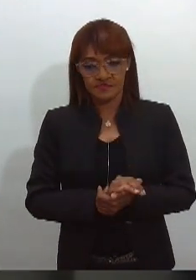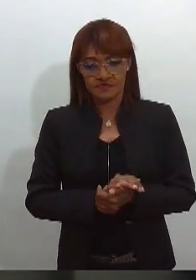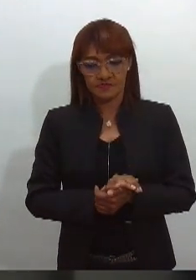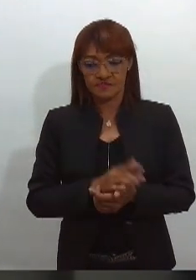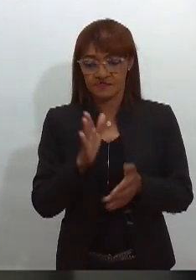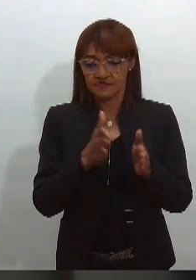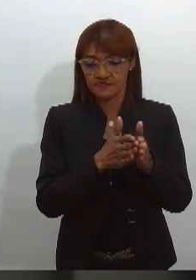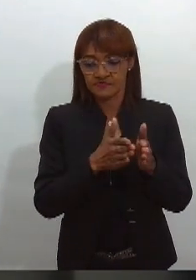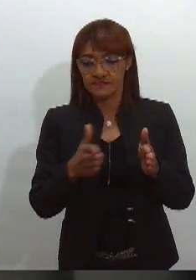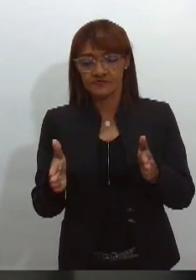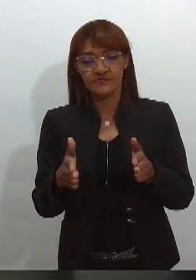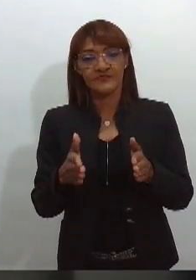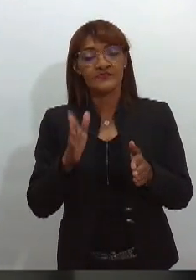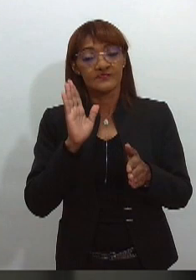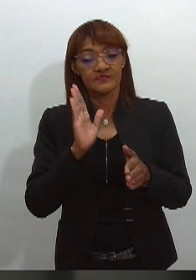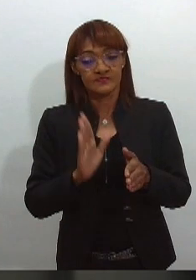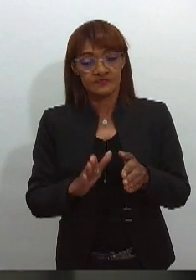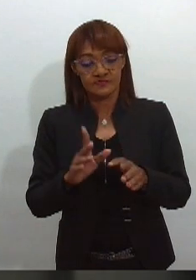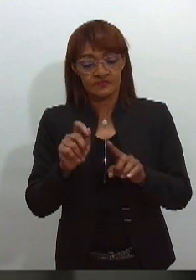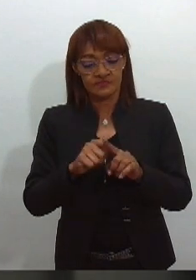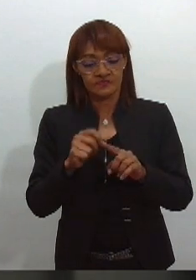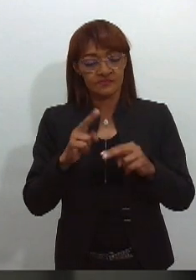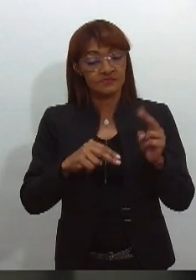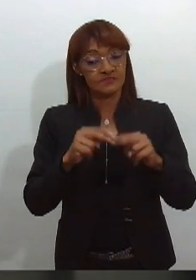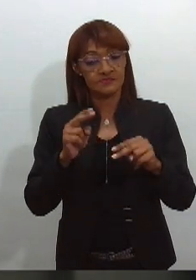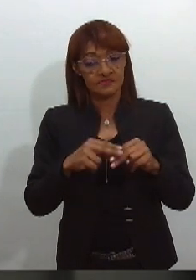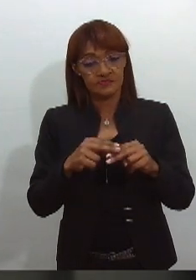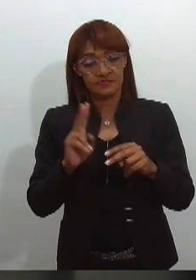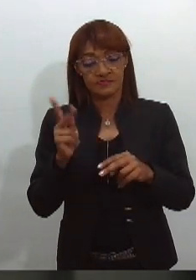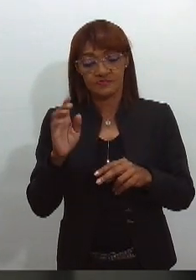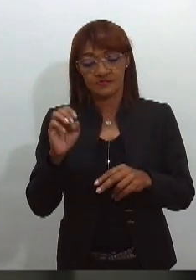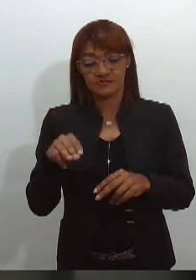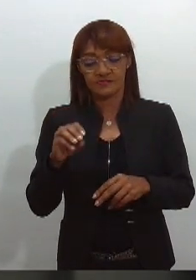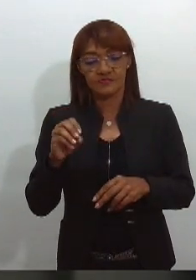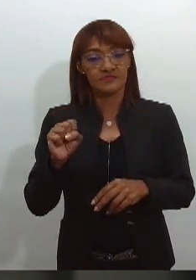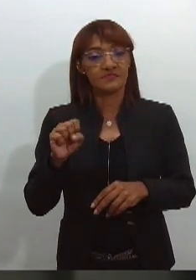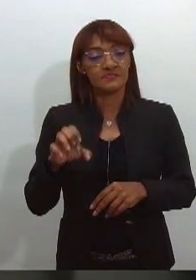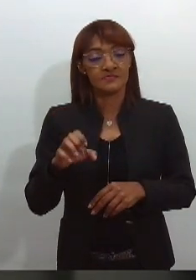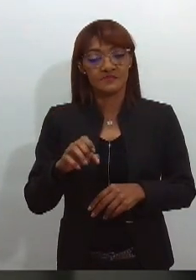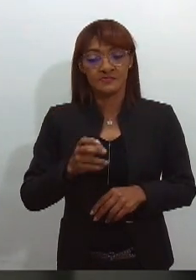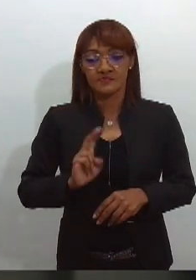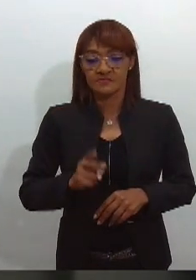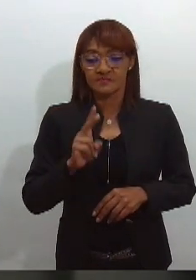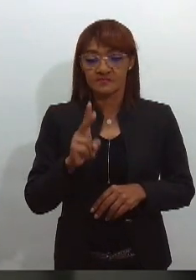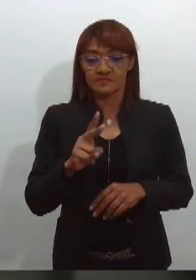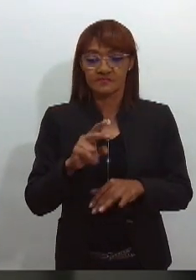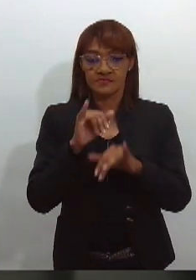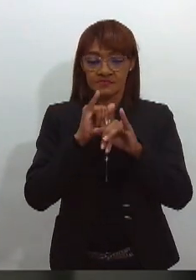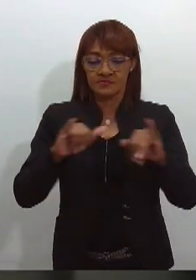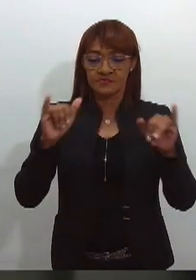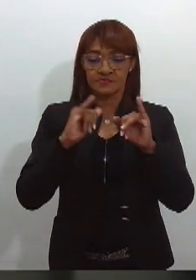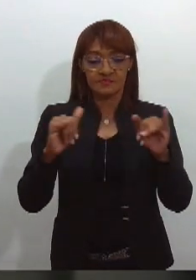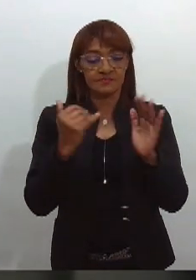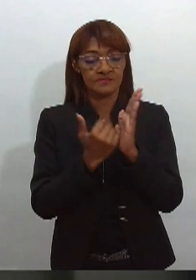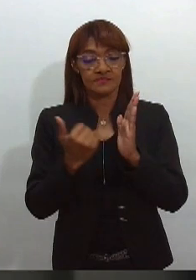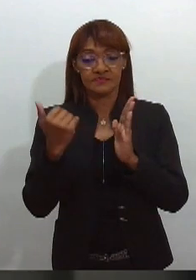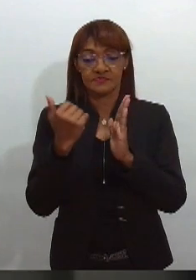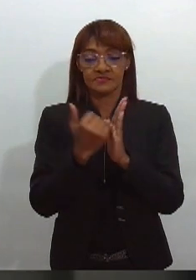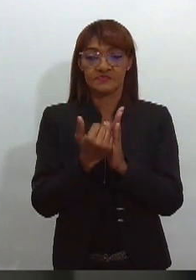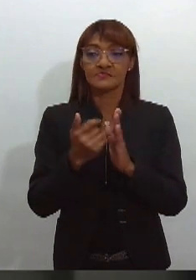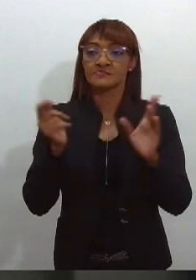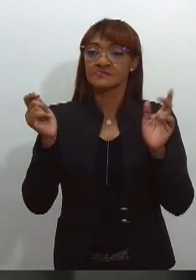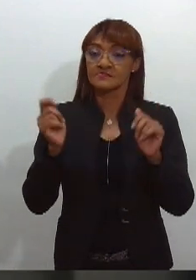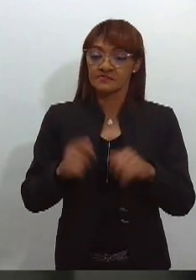próximos dias do mês de junho, o EMOSI intensificará as ações junto às instituições parceiras para a importância da doação de